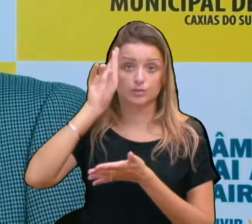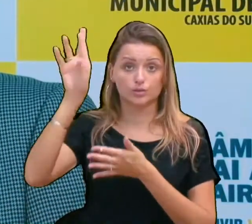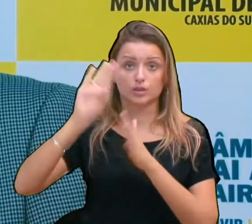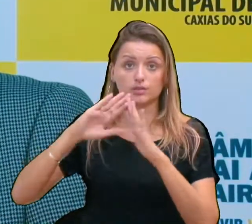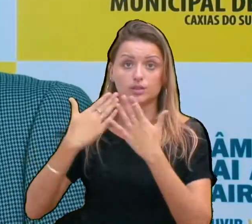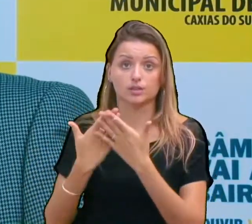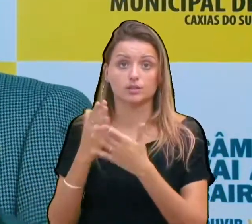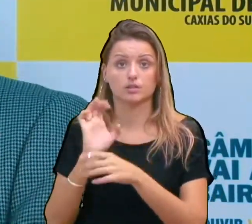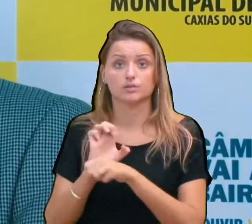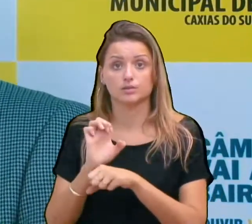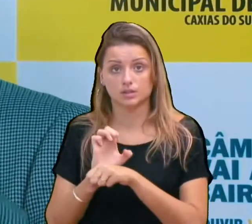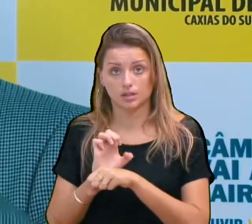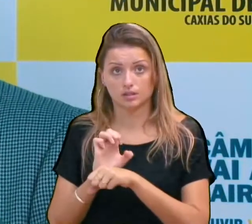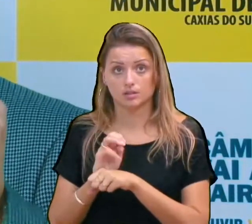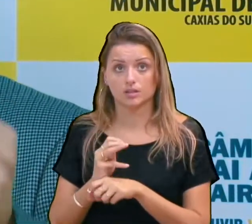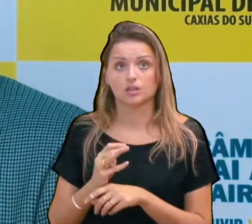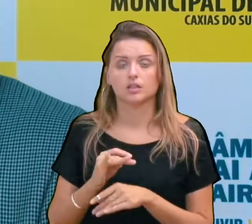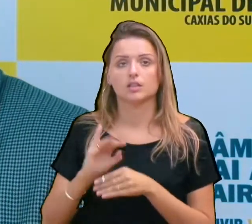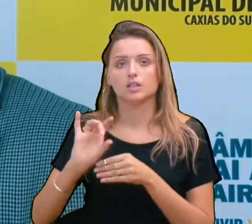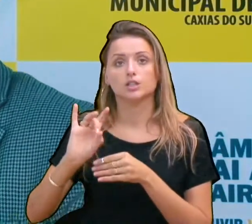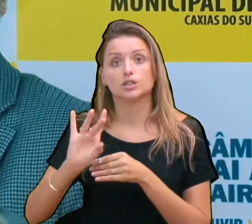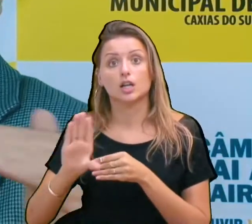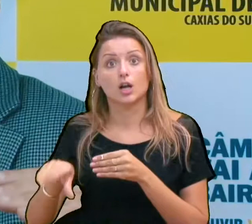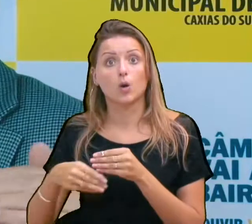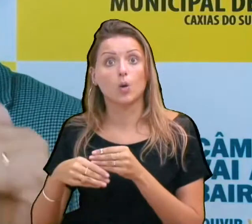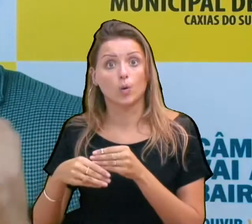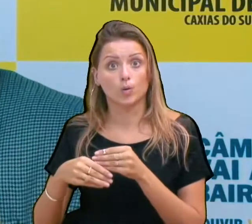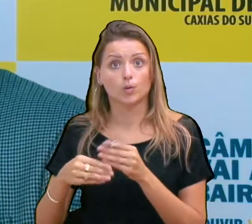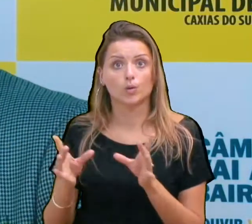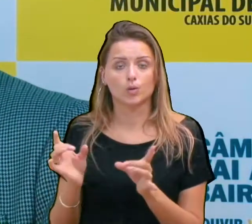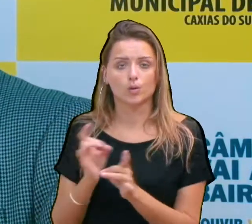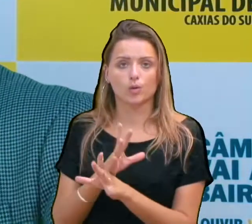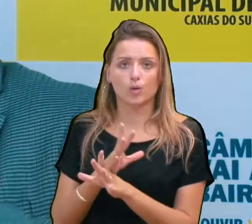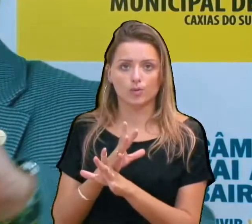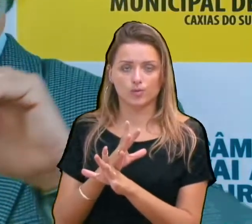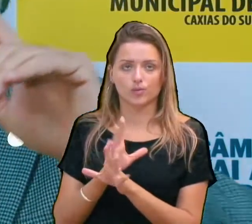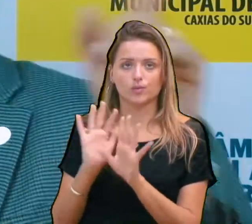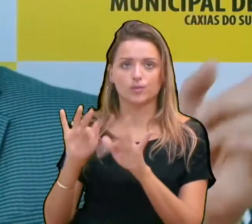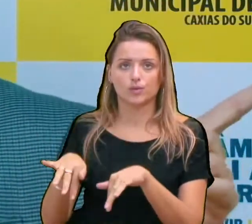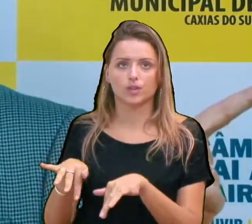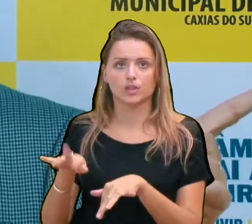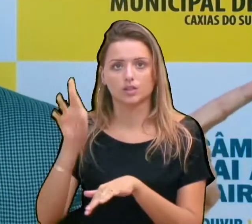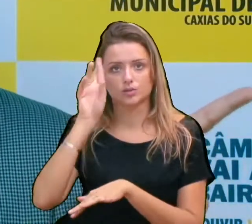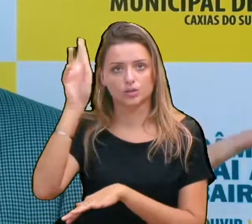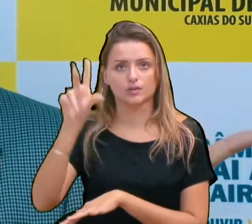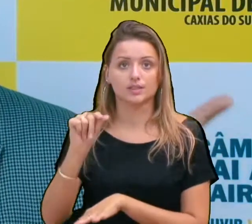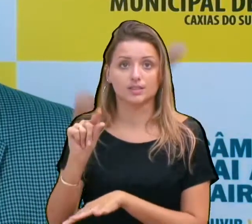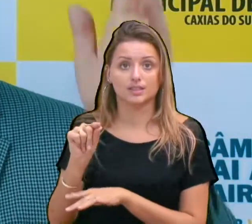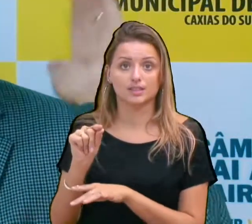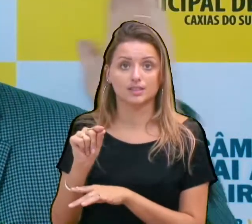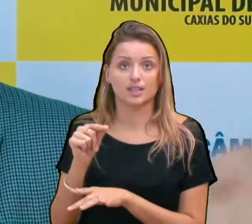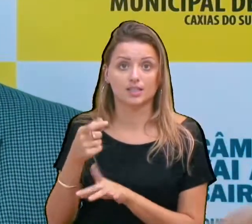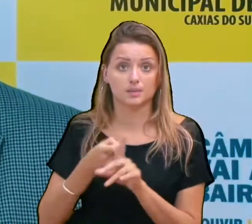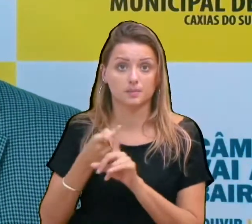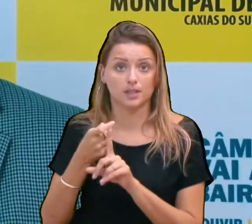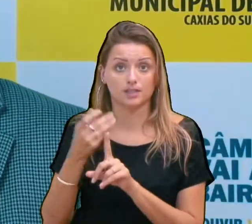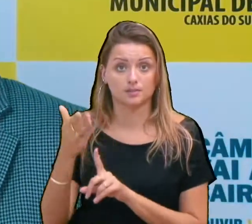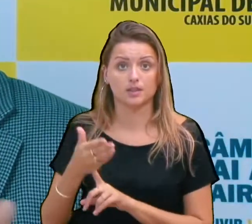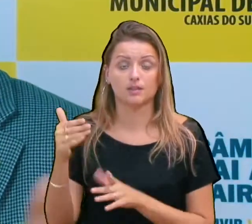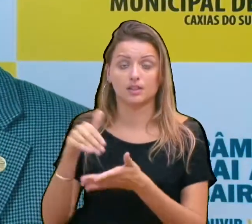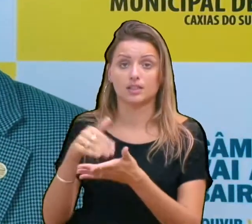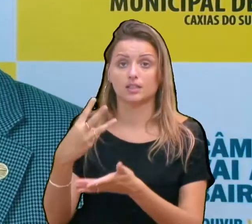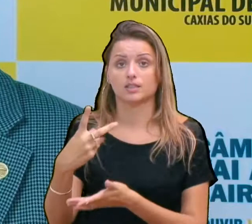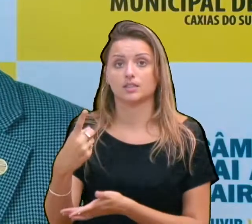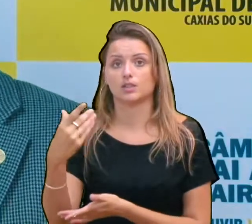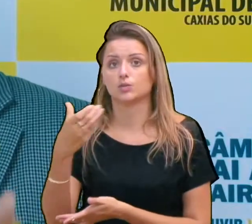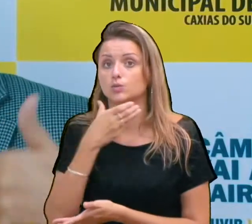escolas estaduais que estão para completar o seu trabalho como diretor daqui a 10 meses e meio, isto é, até 31 de